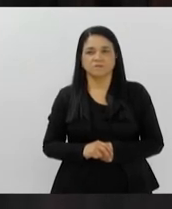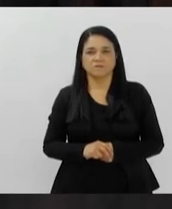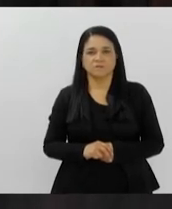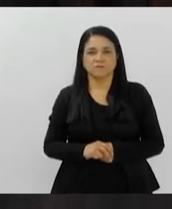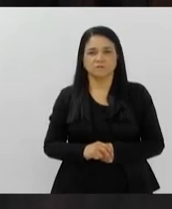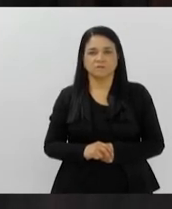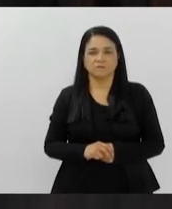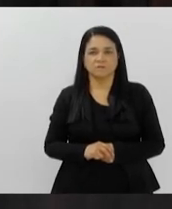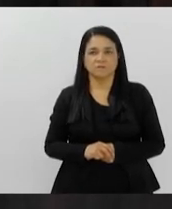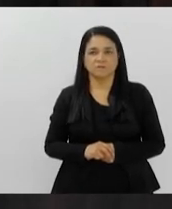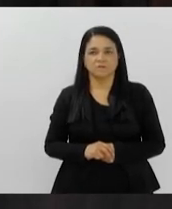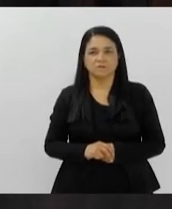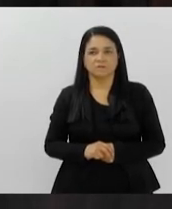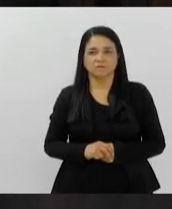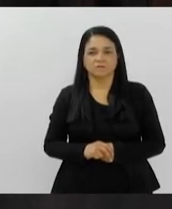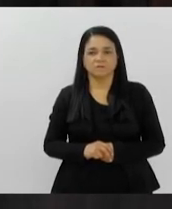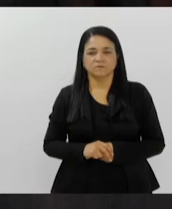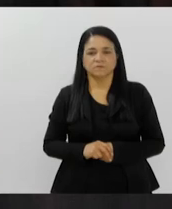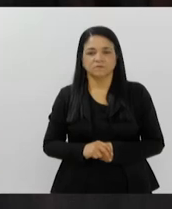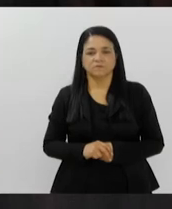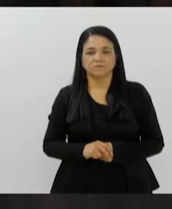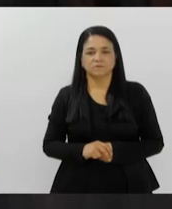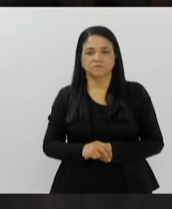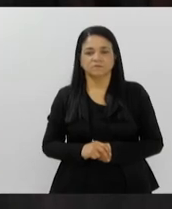Sua mãe vai?